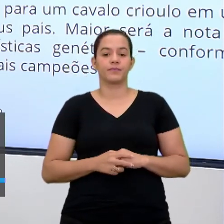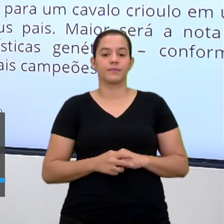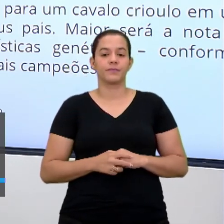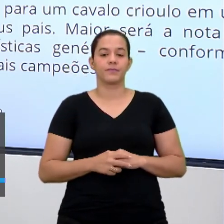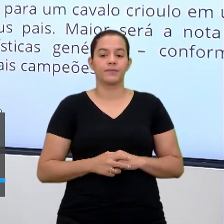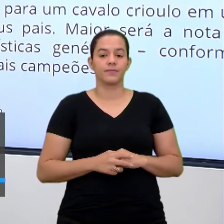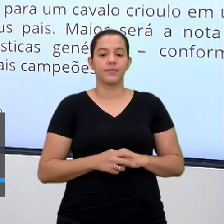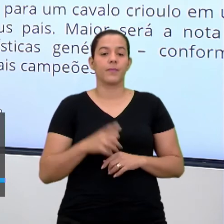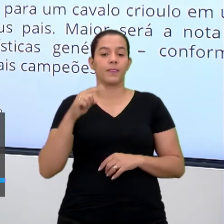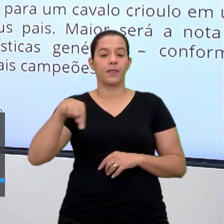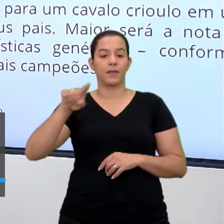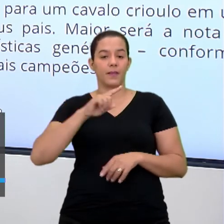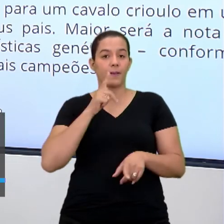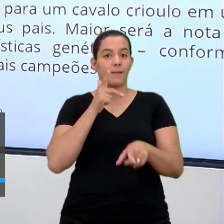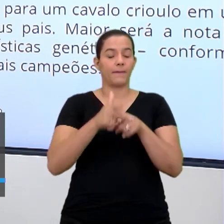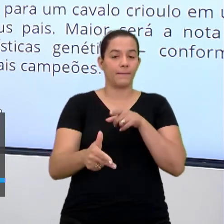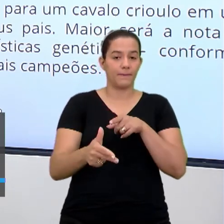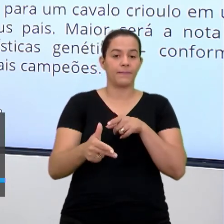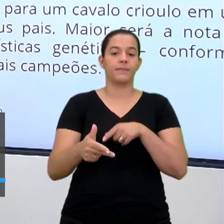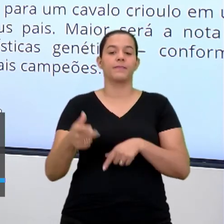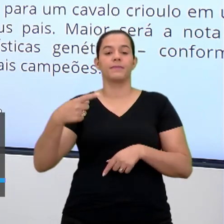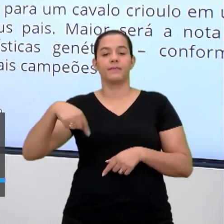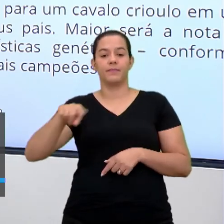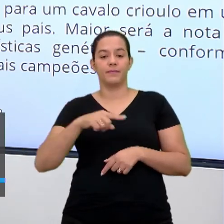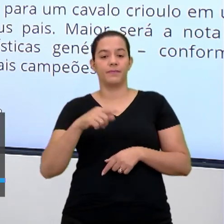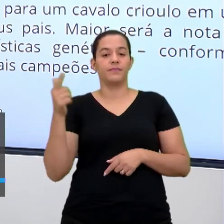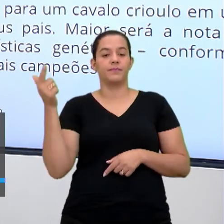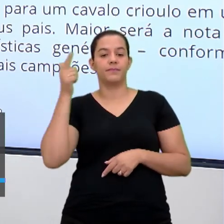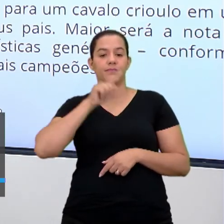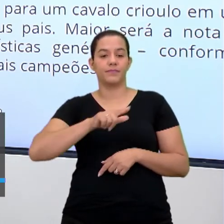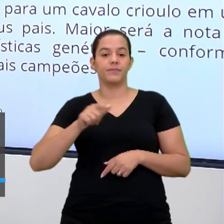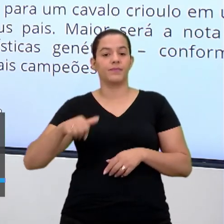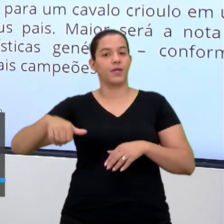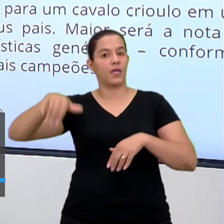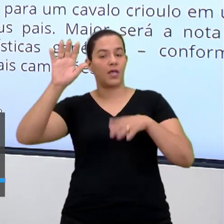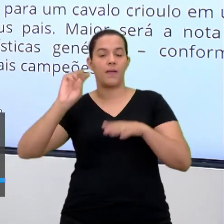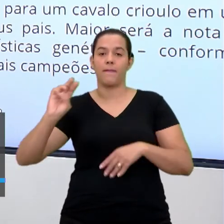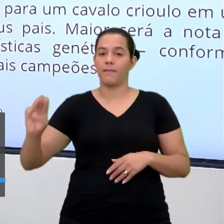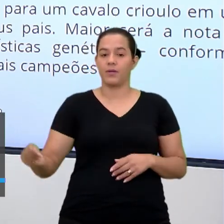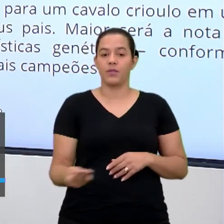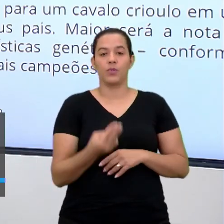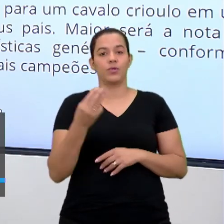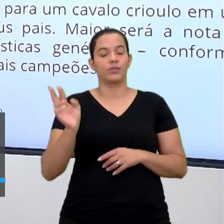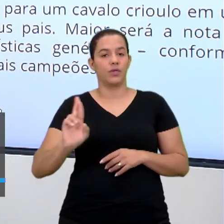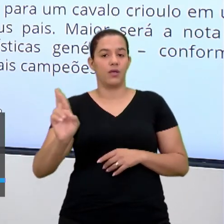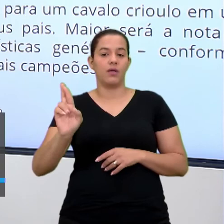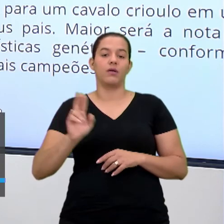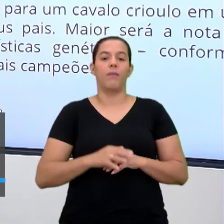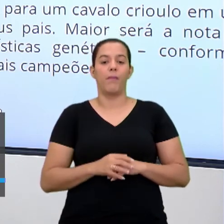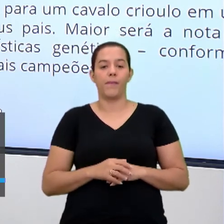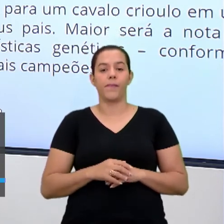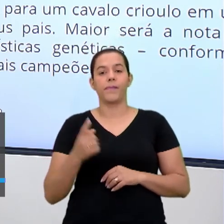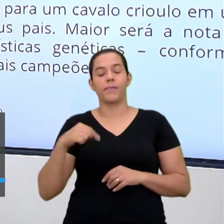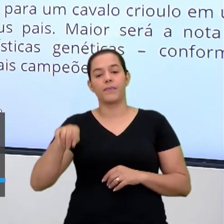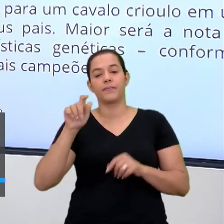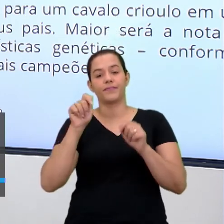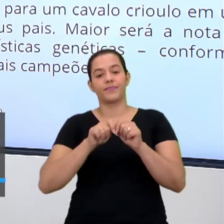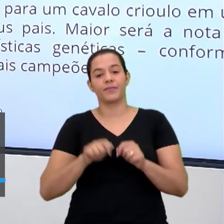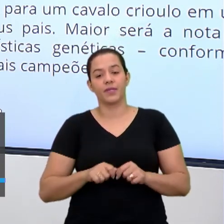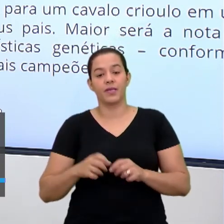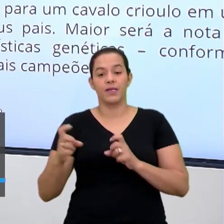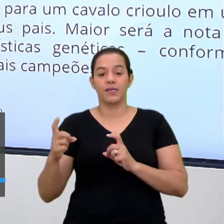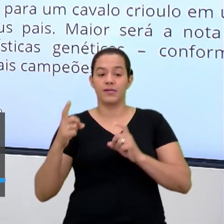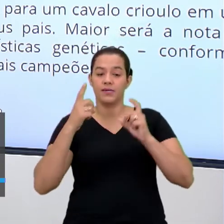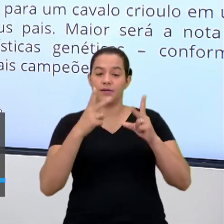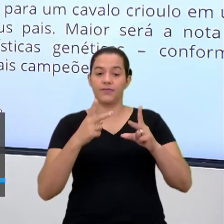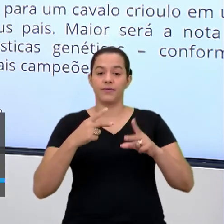o campeão desse torneio é um animal que acaba valendo milhões de reais, para vocês terem ideia. Né? E aí o que se faz? Se vende